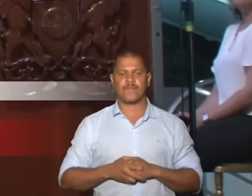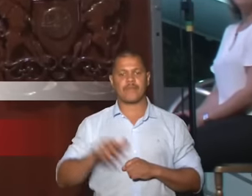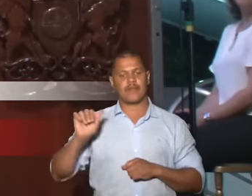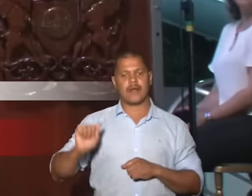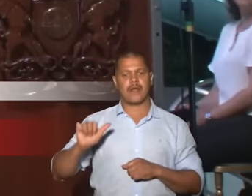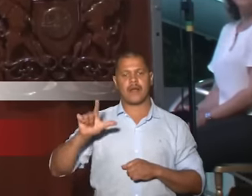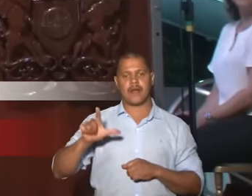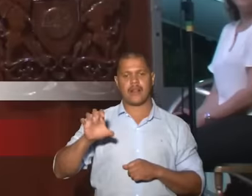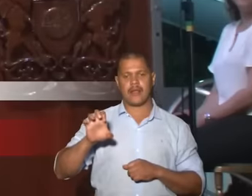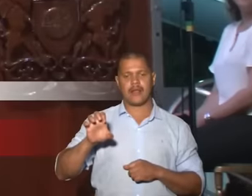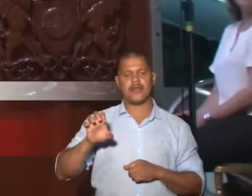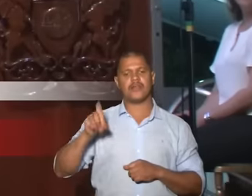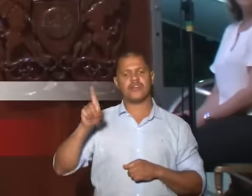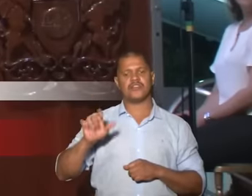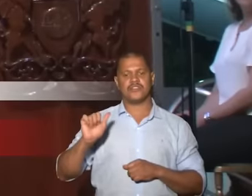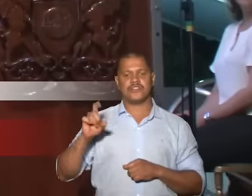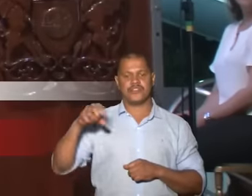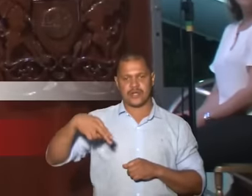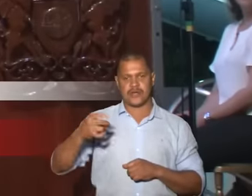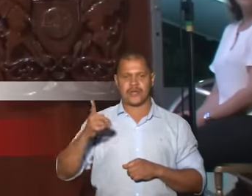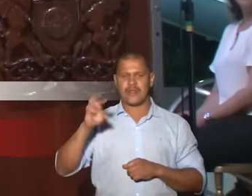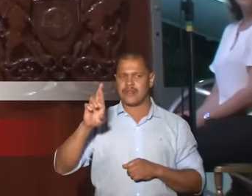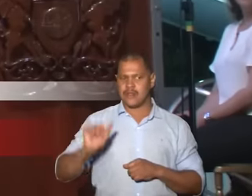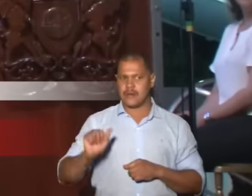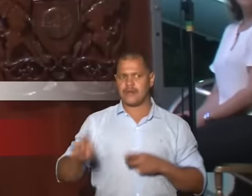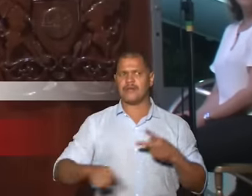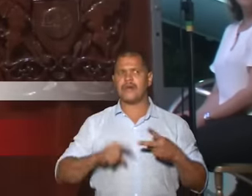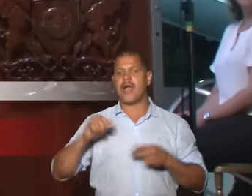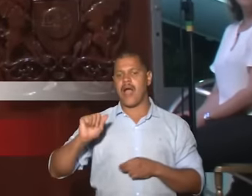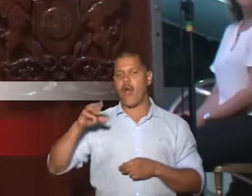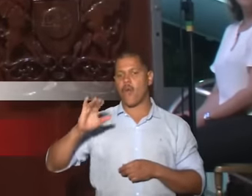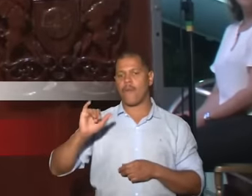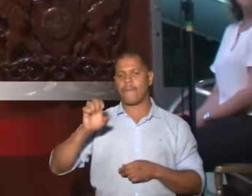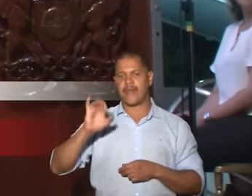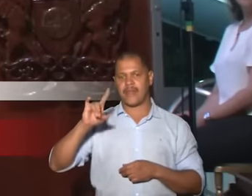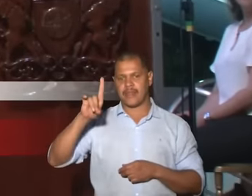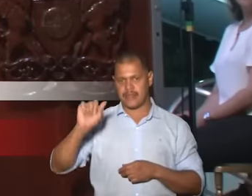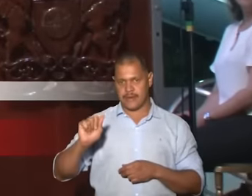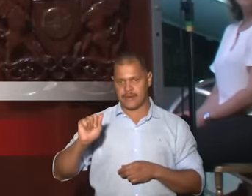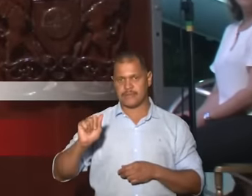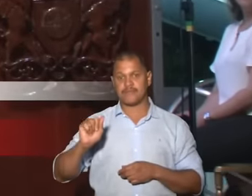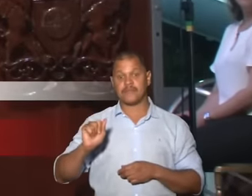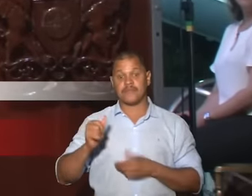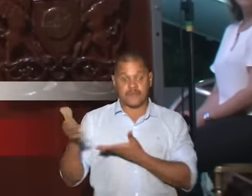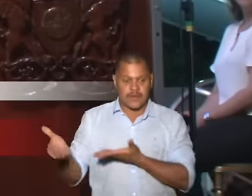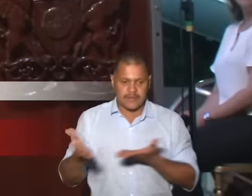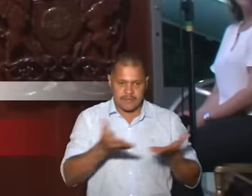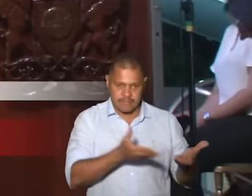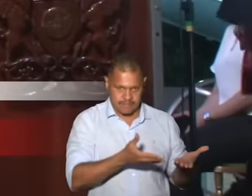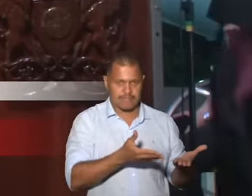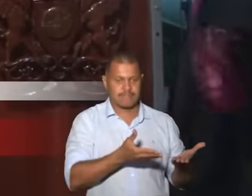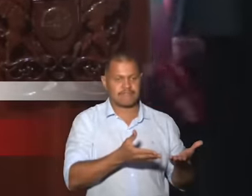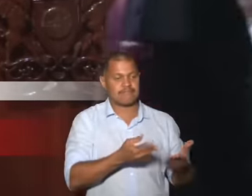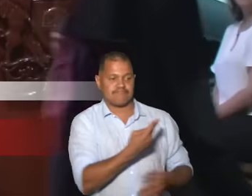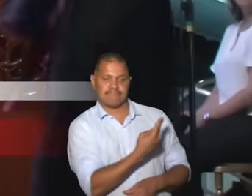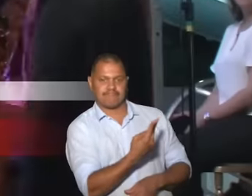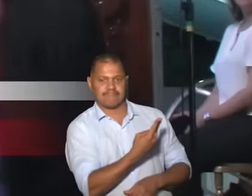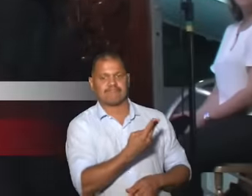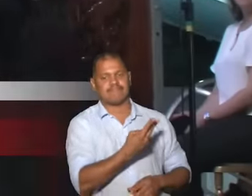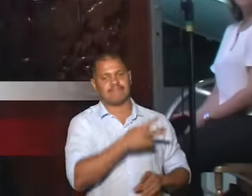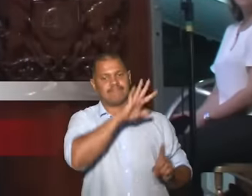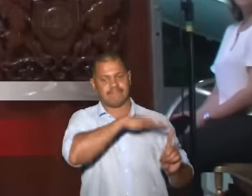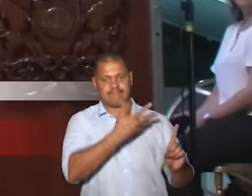Alexandra Neri de Almeida, que entregará as placas aos homenageados.